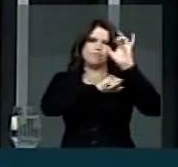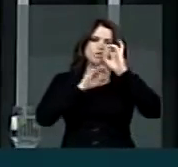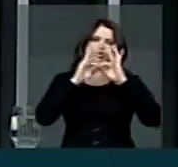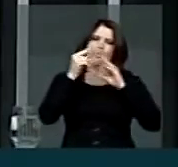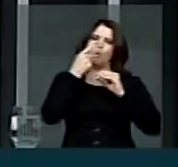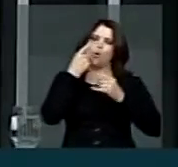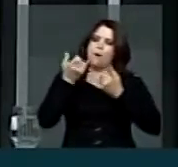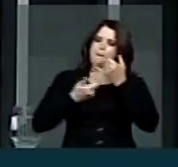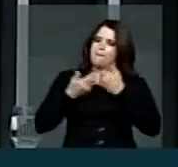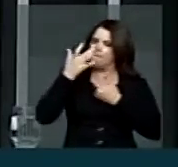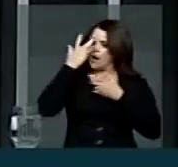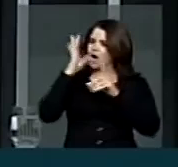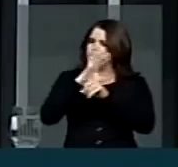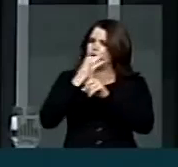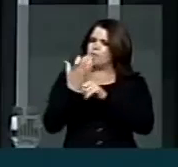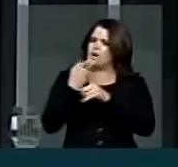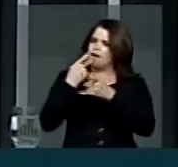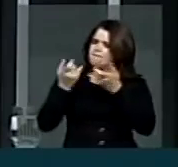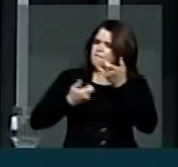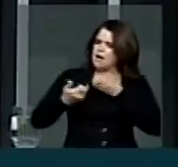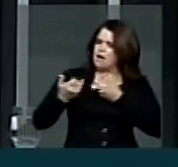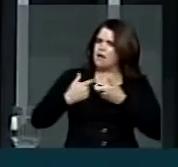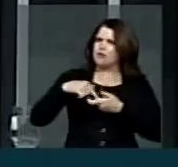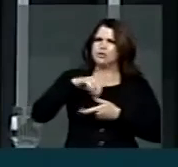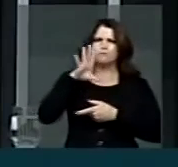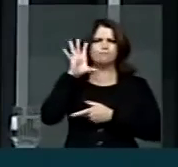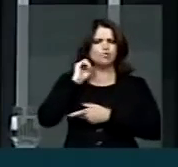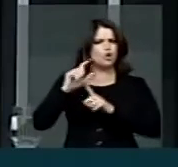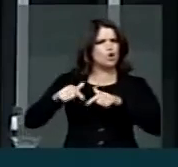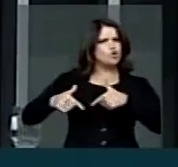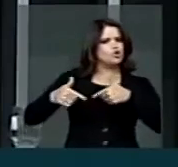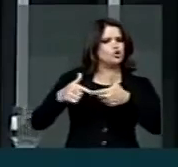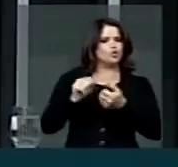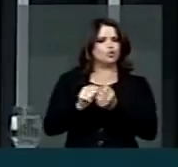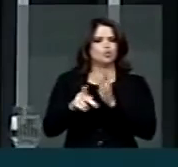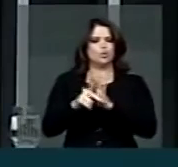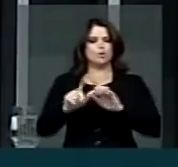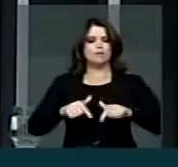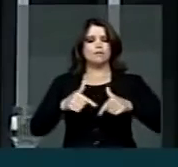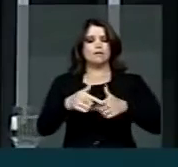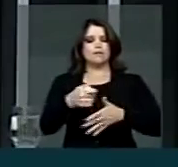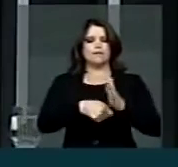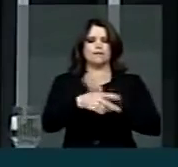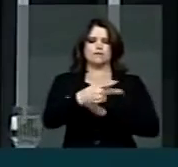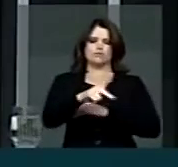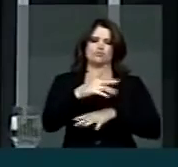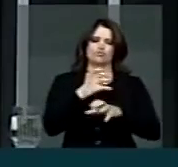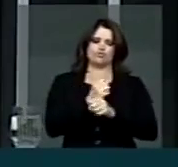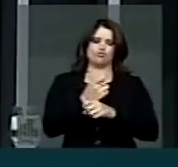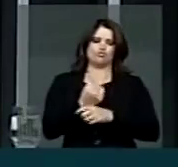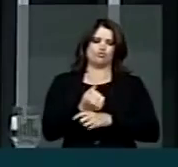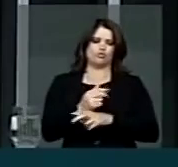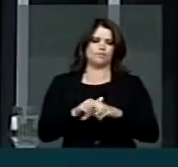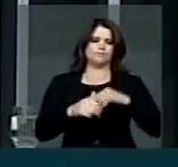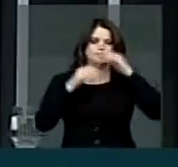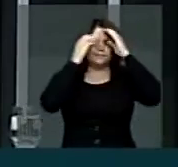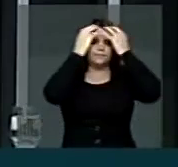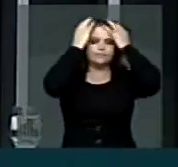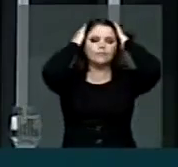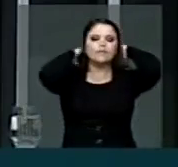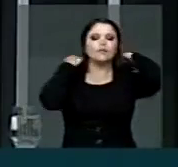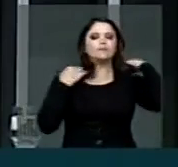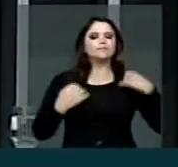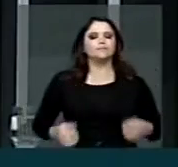as vozes das comunidades e lutamos ombro a ombro pela defesa dos seus direitos. Por isso, senhoras e